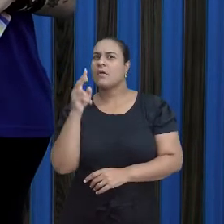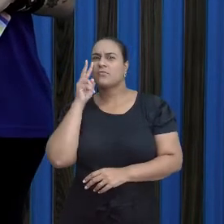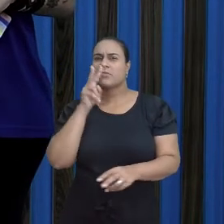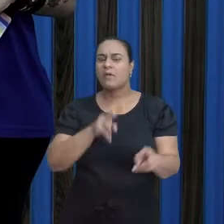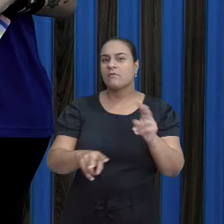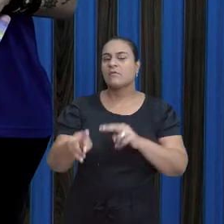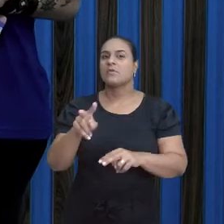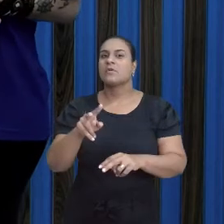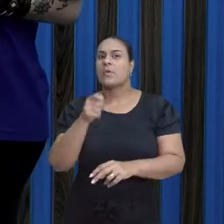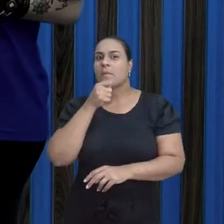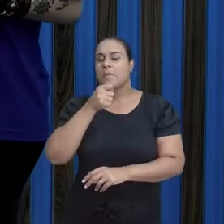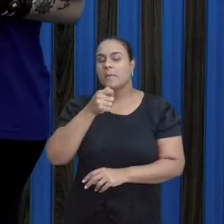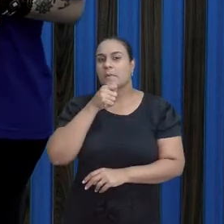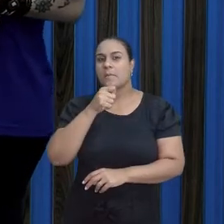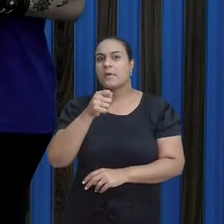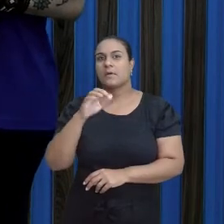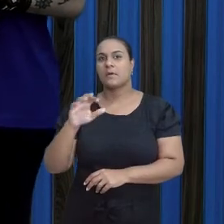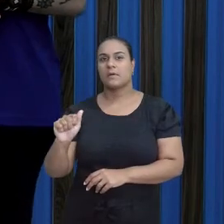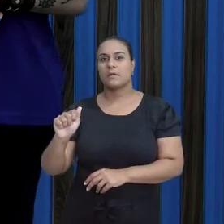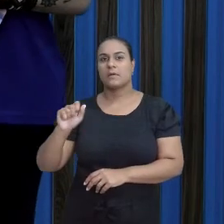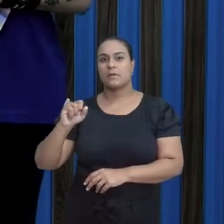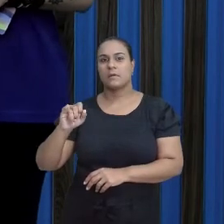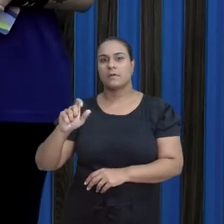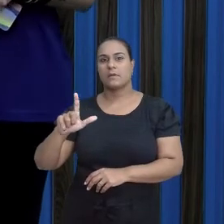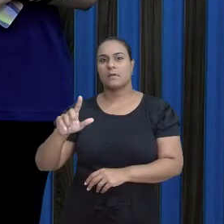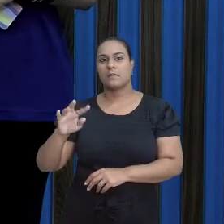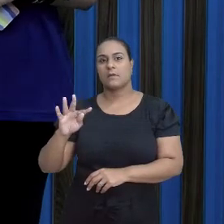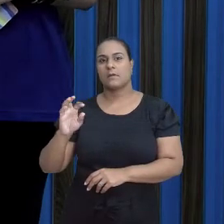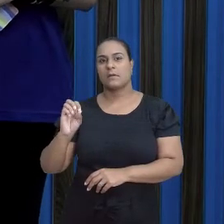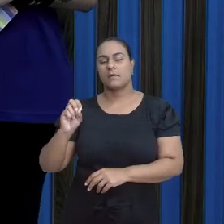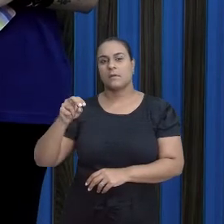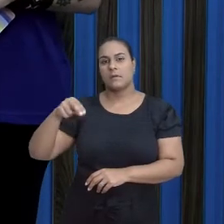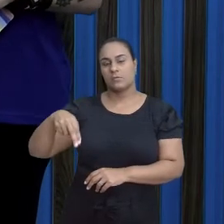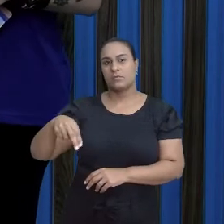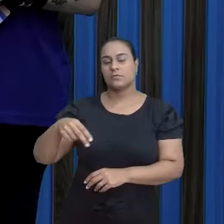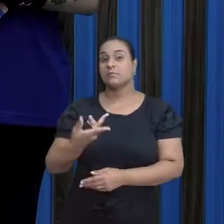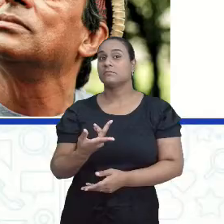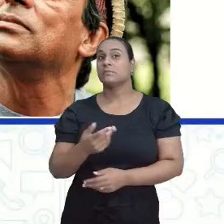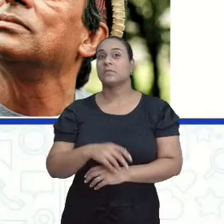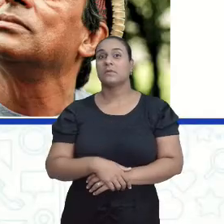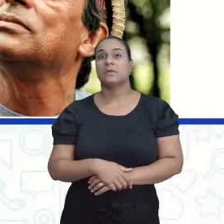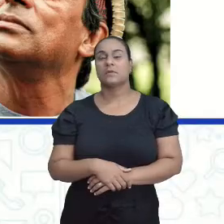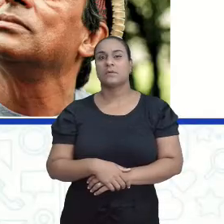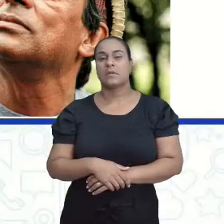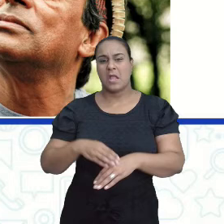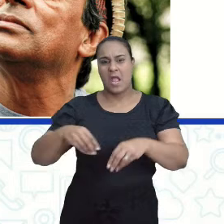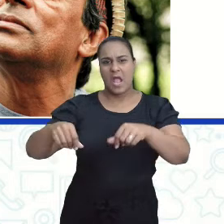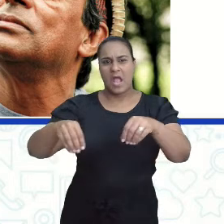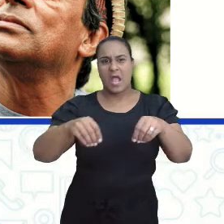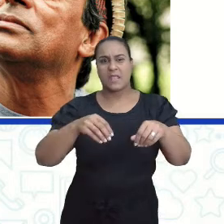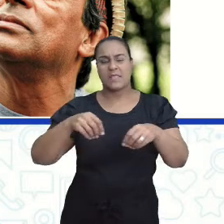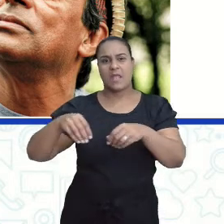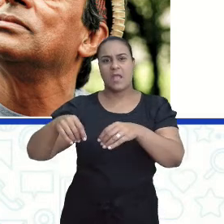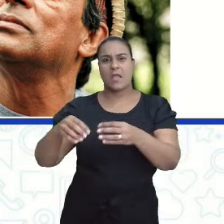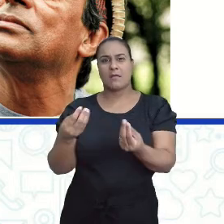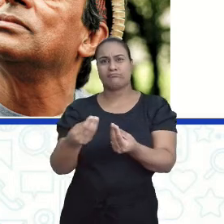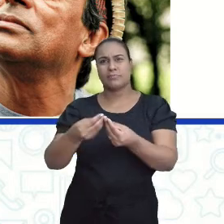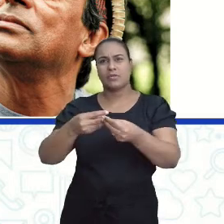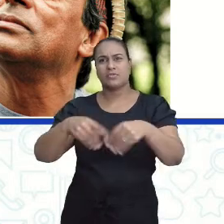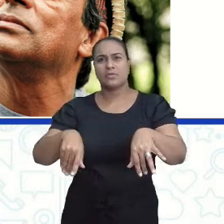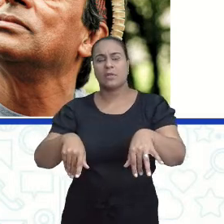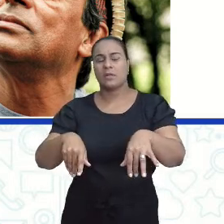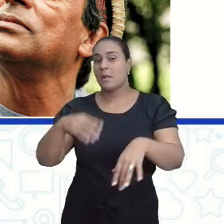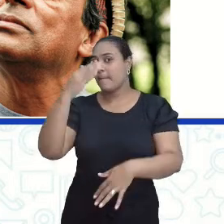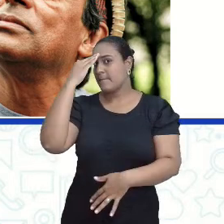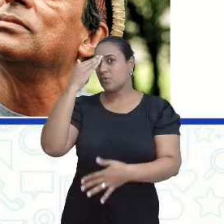em alguma entrevista e tal, que é o Ailton Krenak, né, que ele fala assim: envenenam a terra por não acreditar que ela